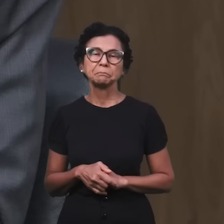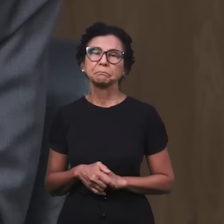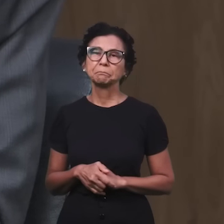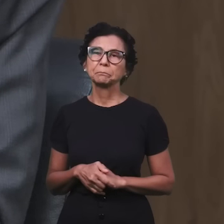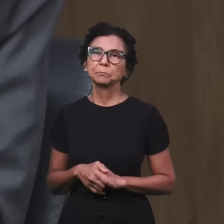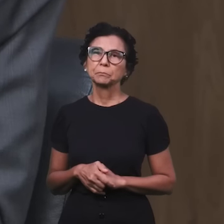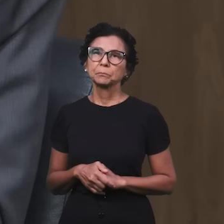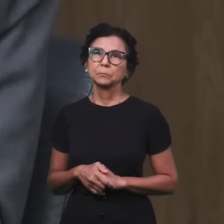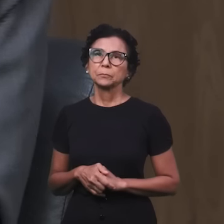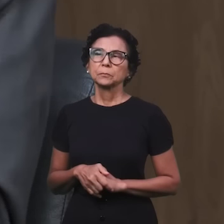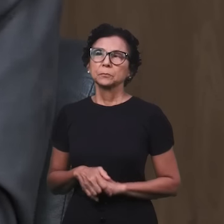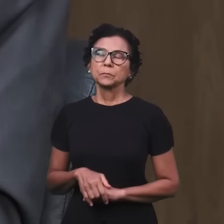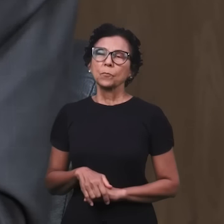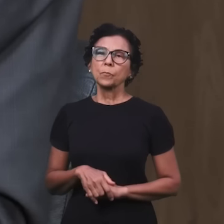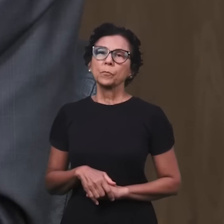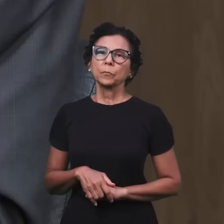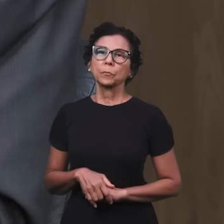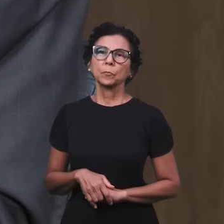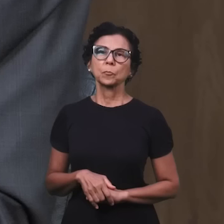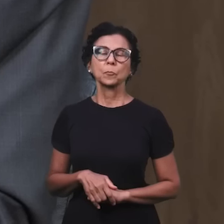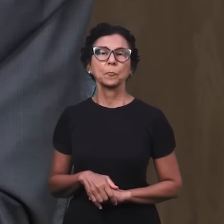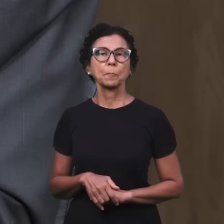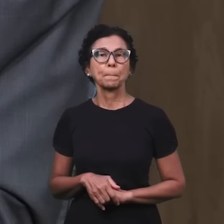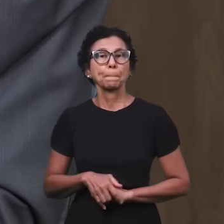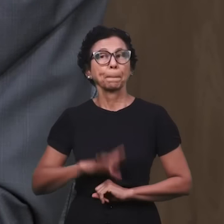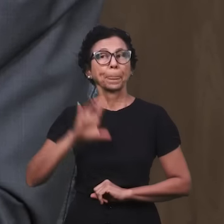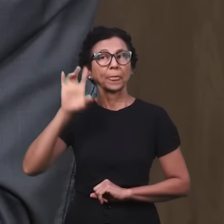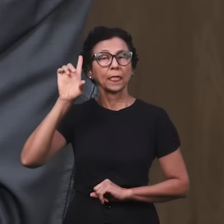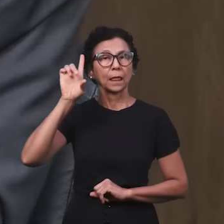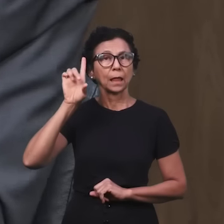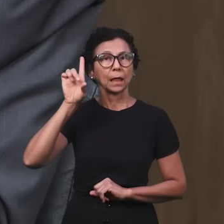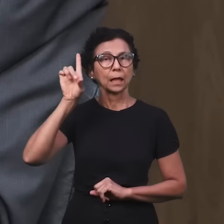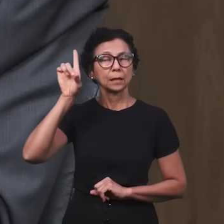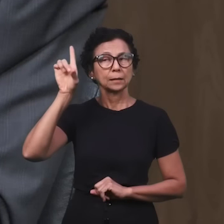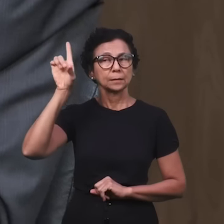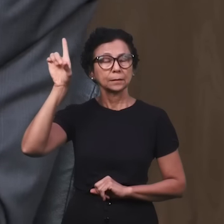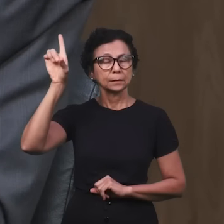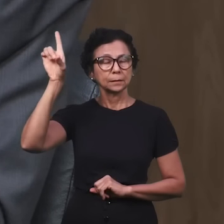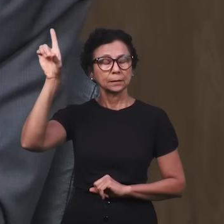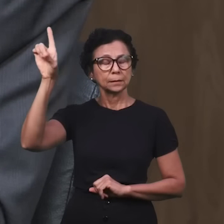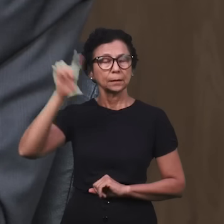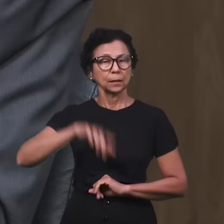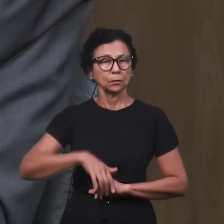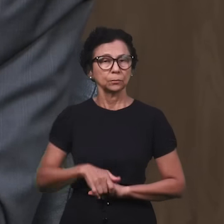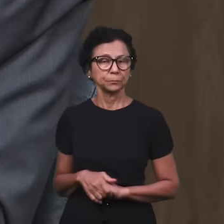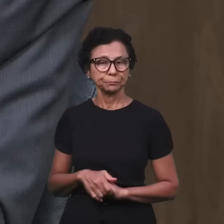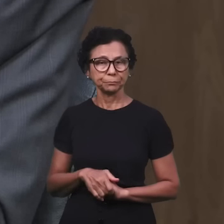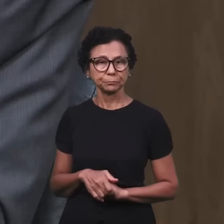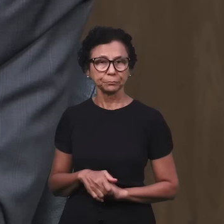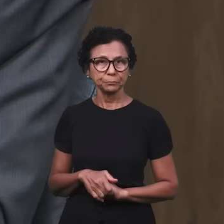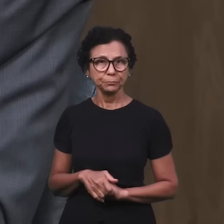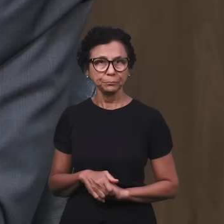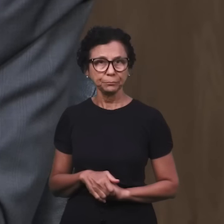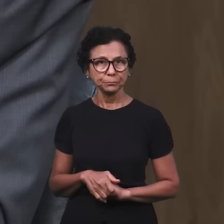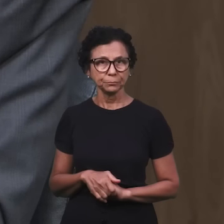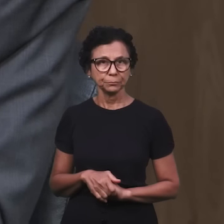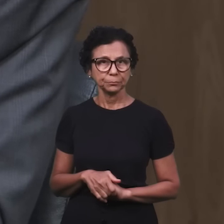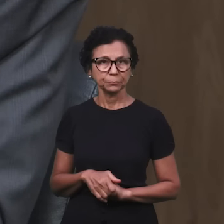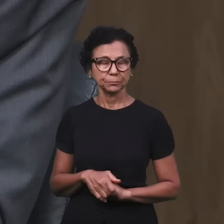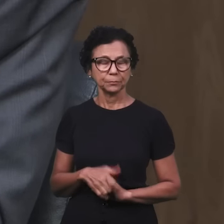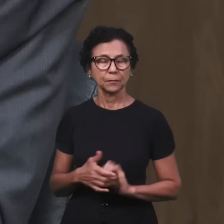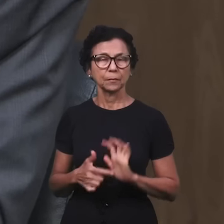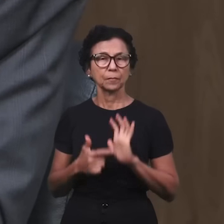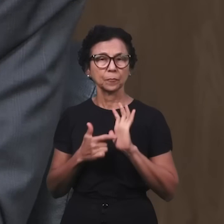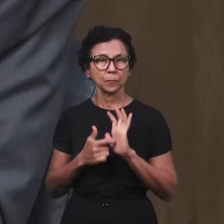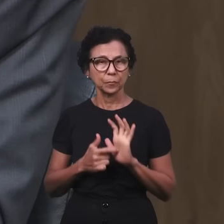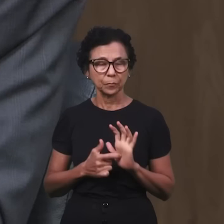algum, Deus, ali ele está mostrando a evidência isolada para um fato tão extraordinário como